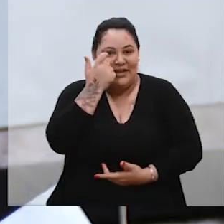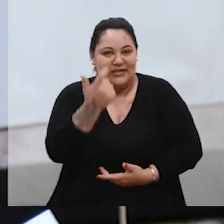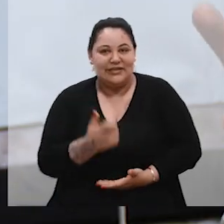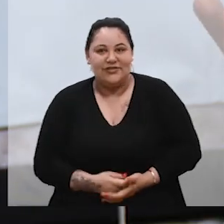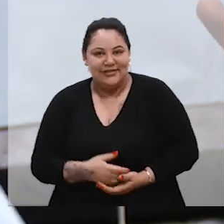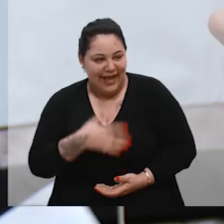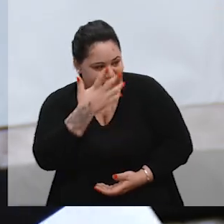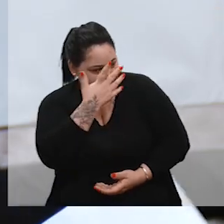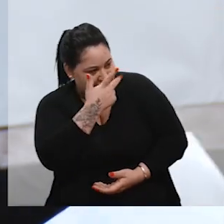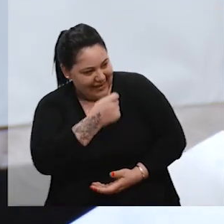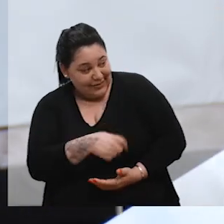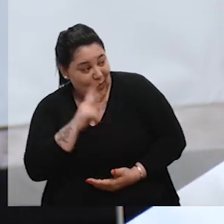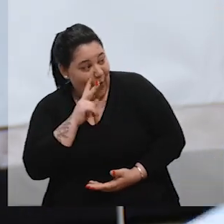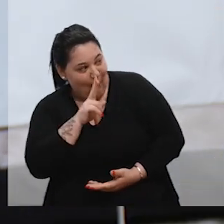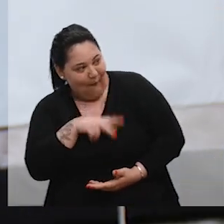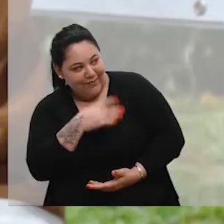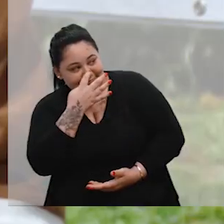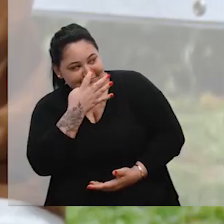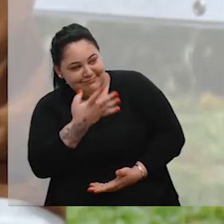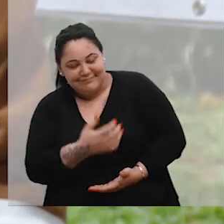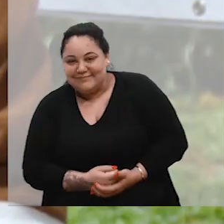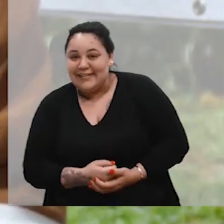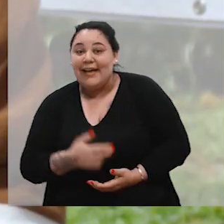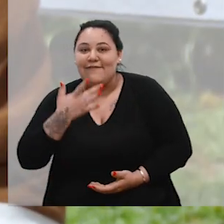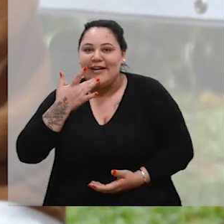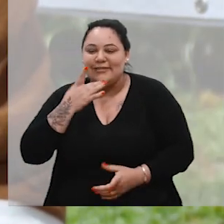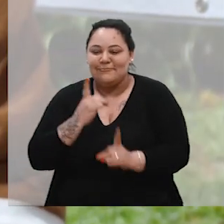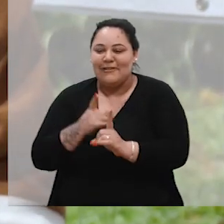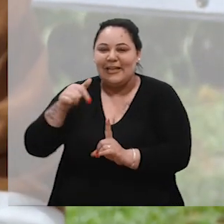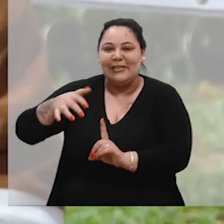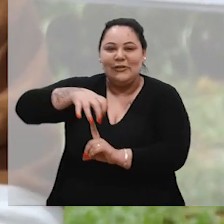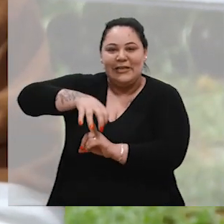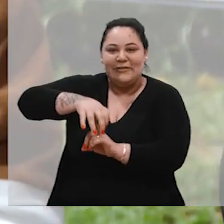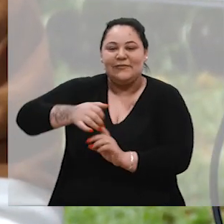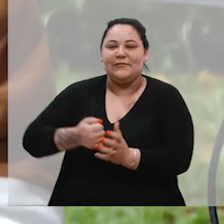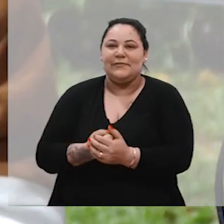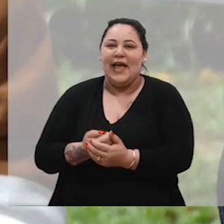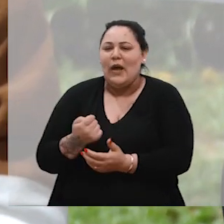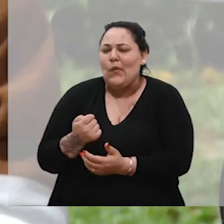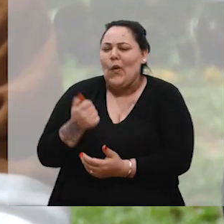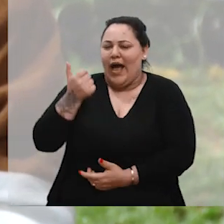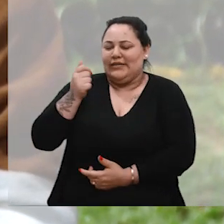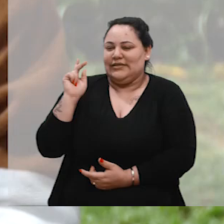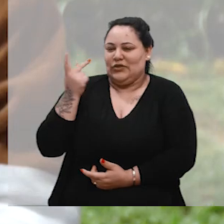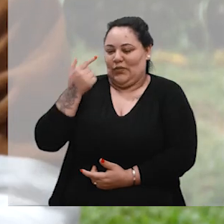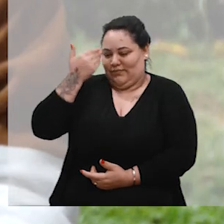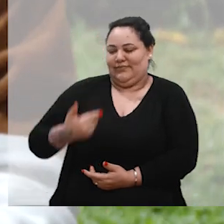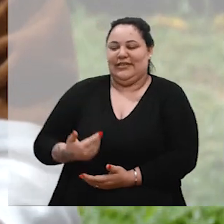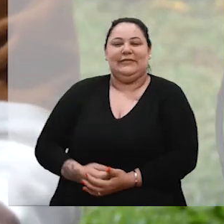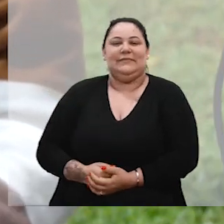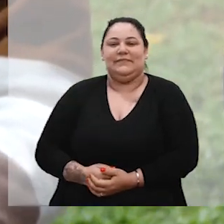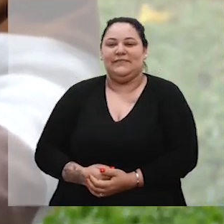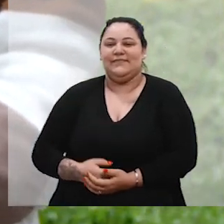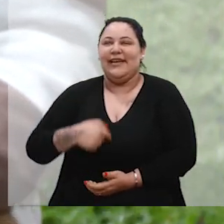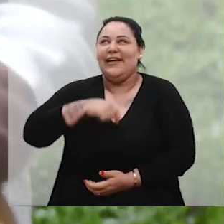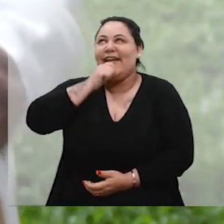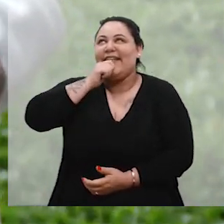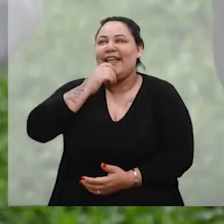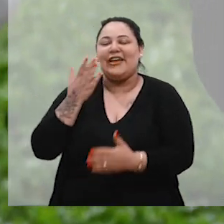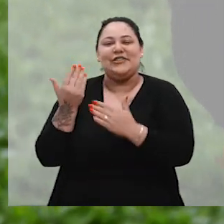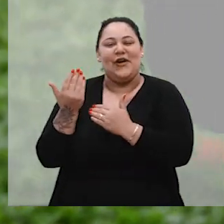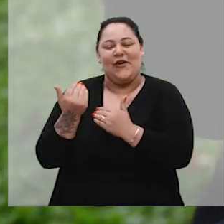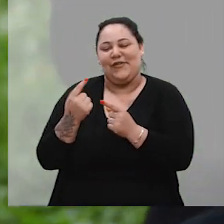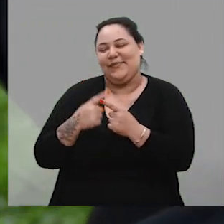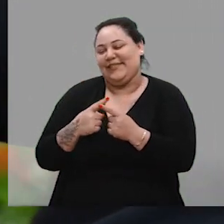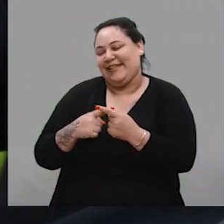tá lindo. Olha fácil assim. de encontrar aqui na Feira do Livro. É quase uma autobiografia. Acho que ainda era jovem, né?